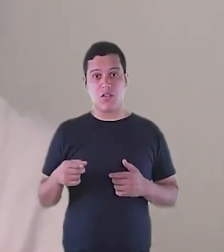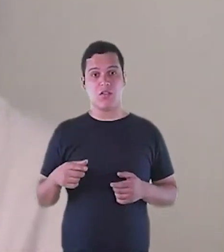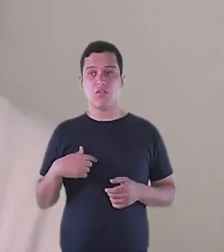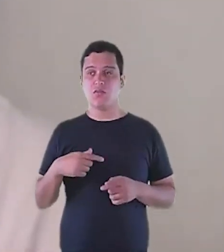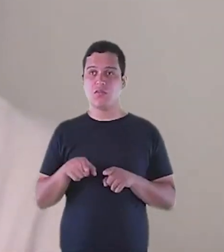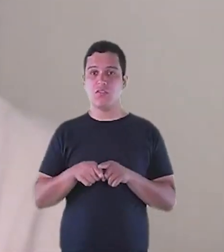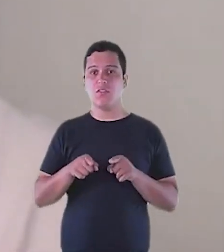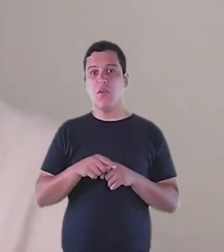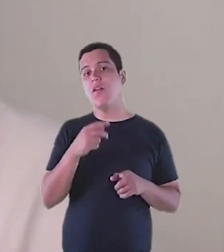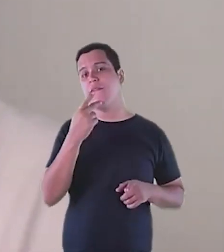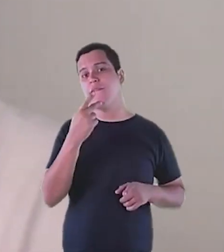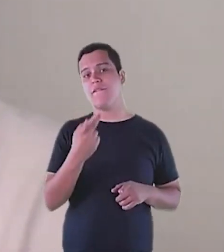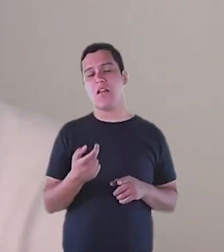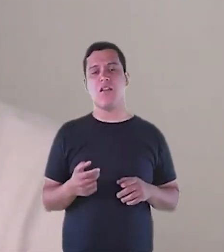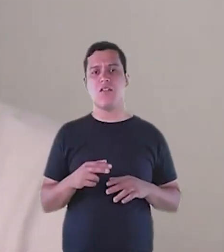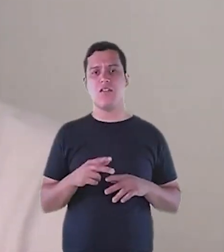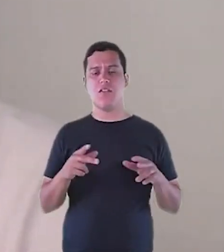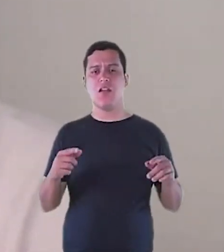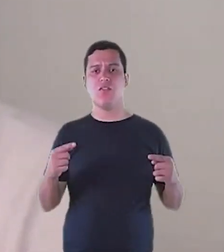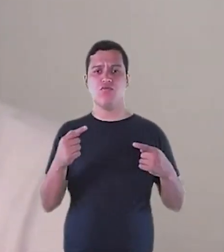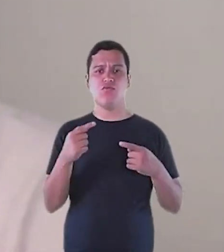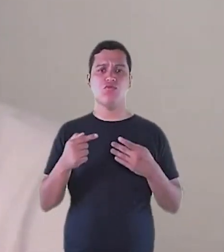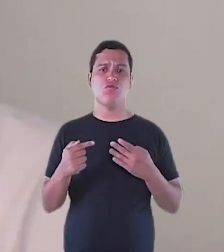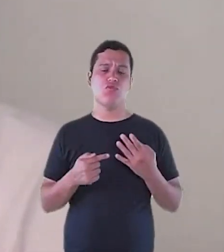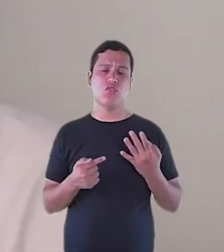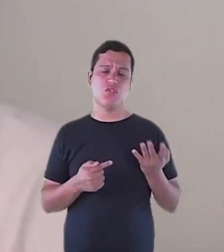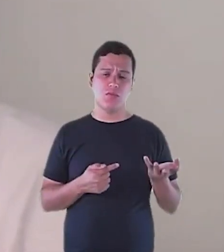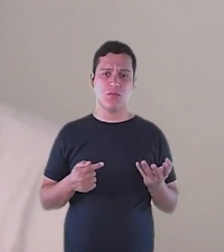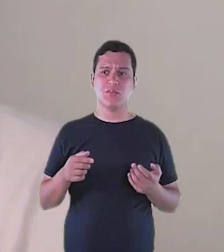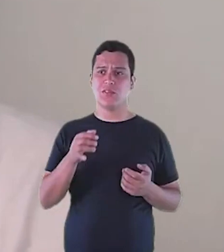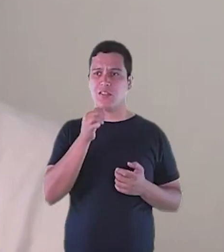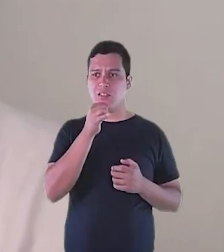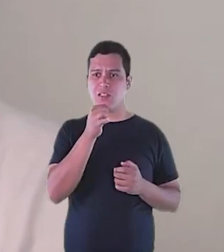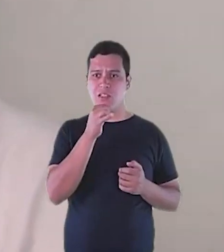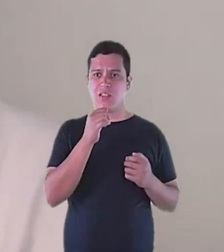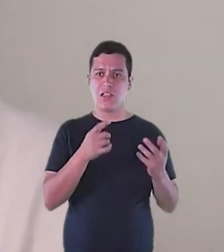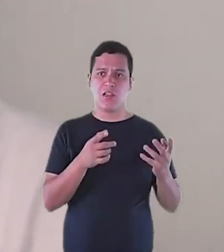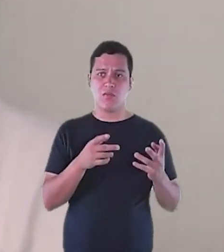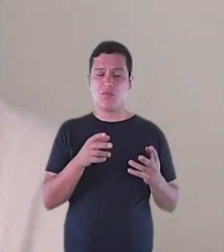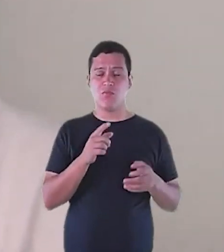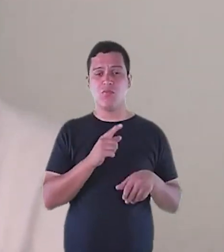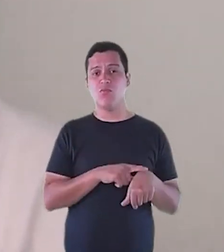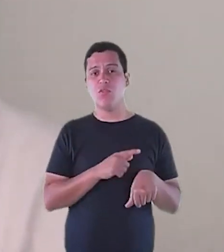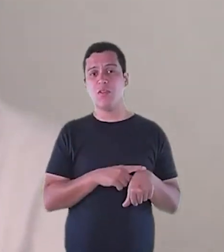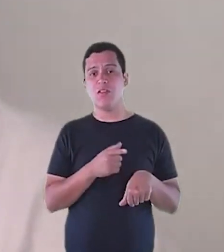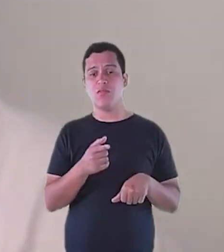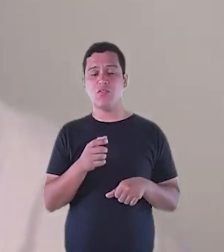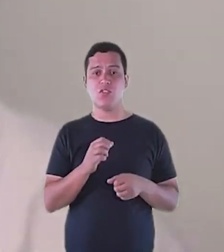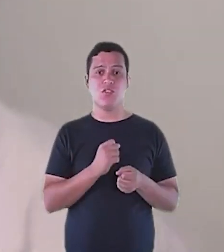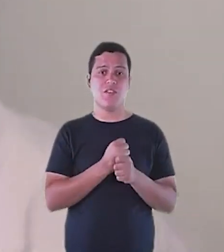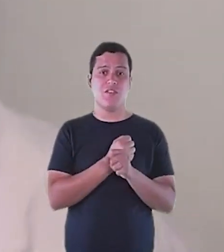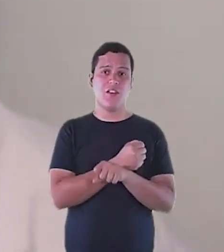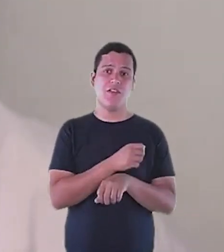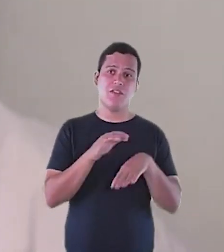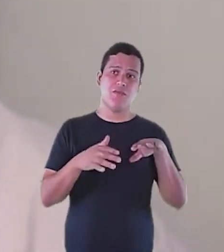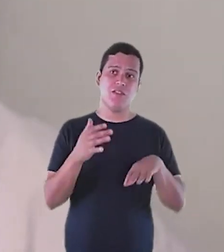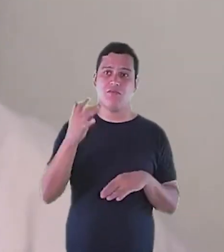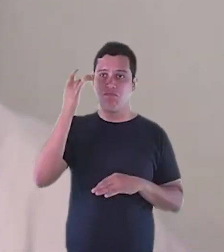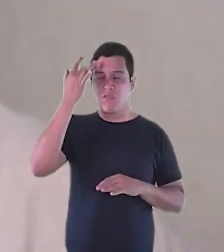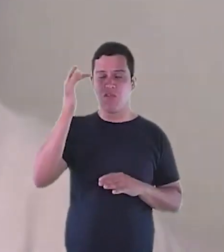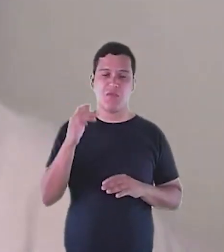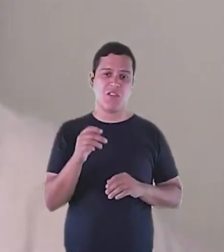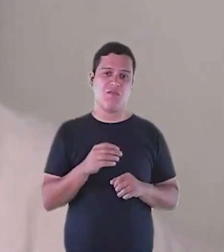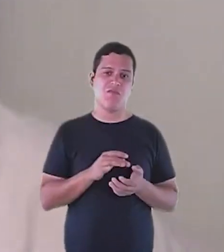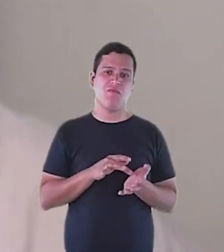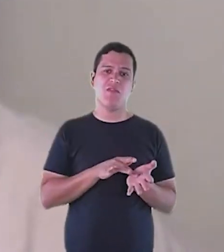inclui até formas bastante sutis de resistência escrava, né? O escravo que não sabia, que fingia não entender